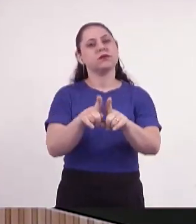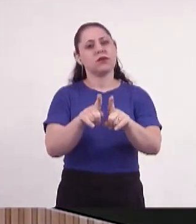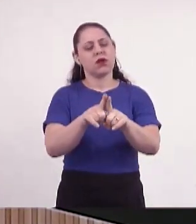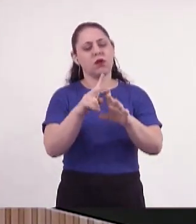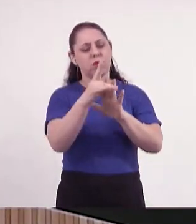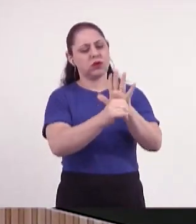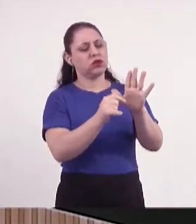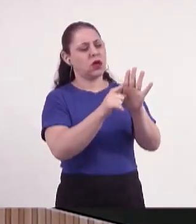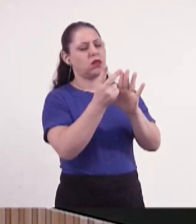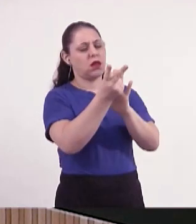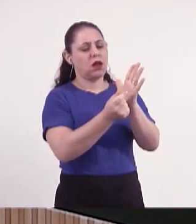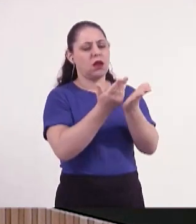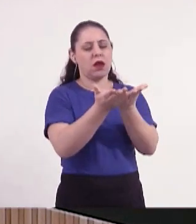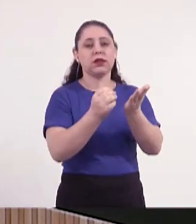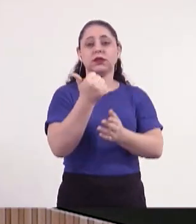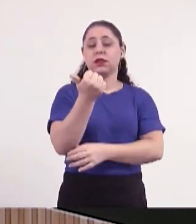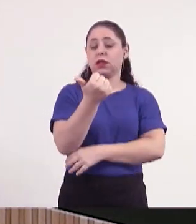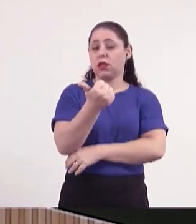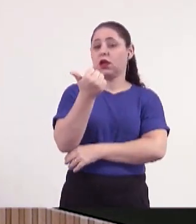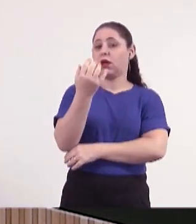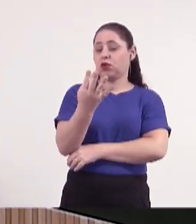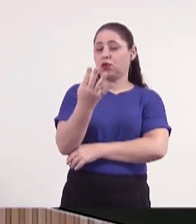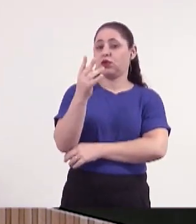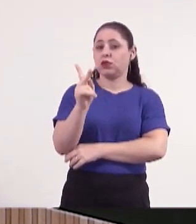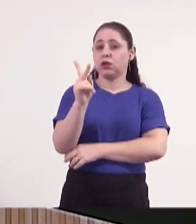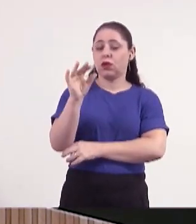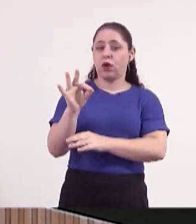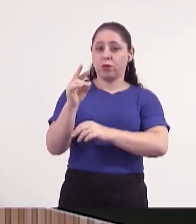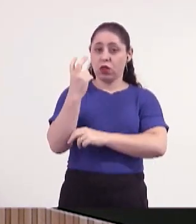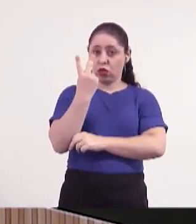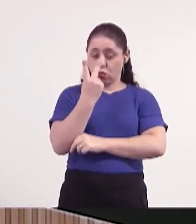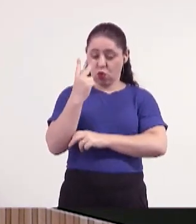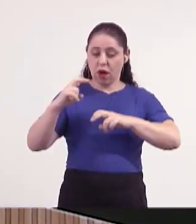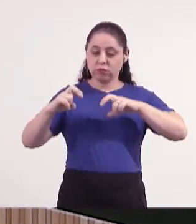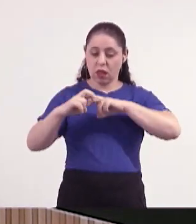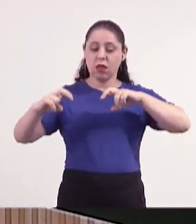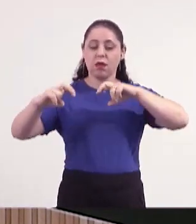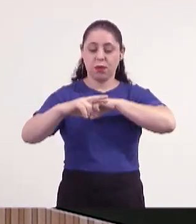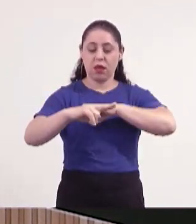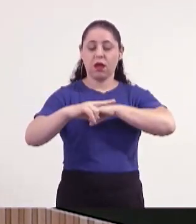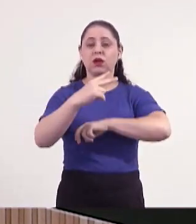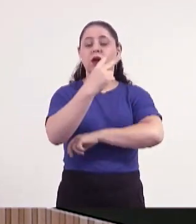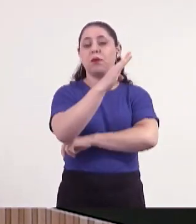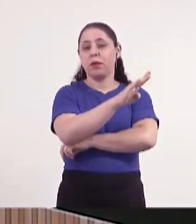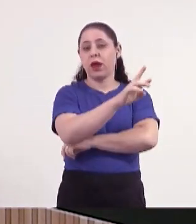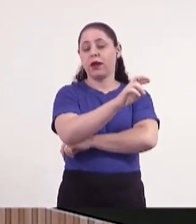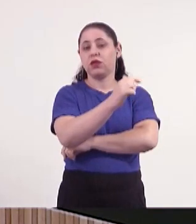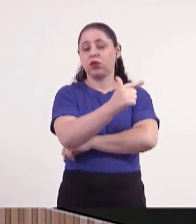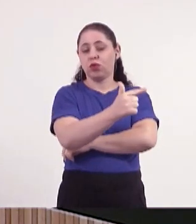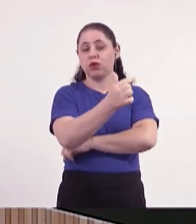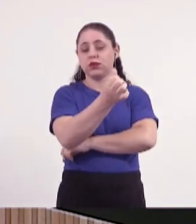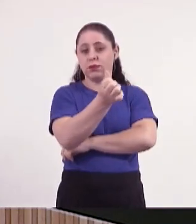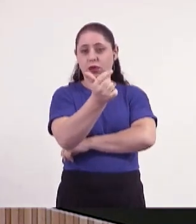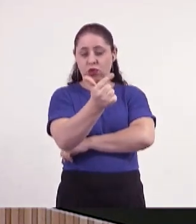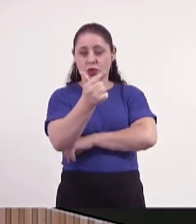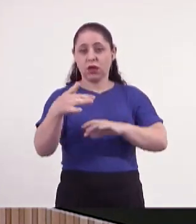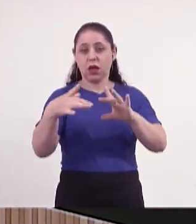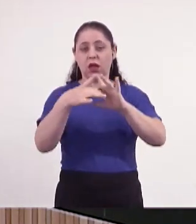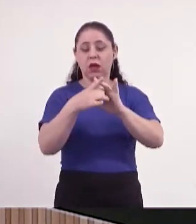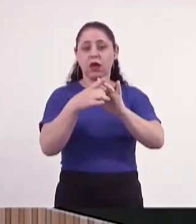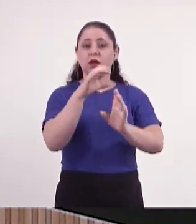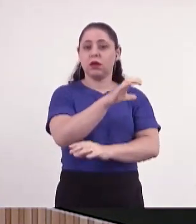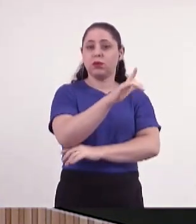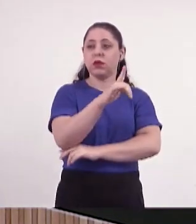de concessão, ele prevê 114 quilômetros em duplicações, especialmente na BR-262, que liga Campo Grande a